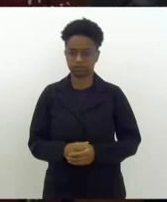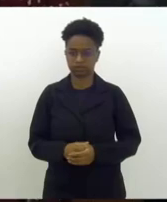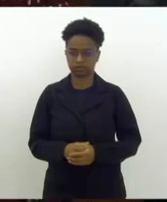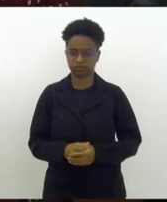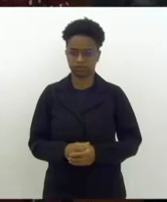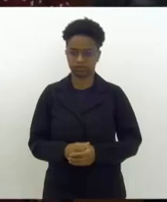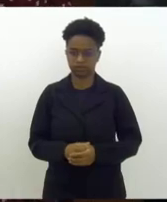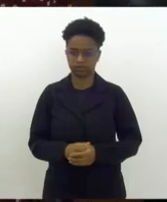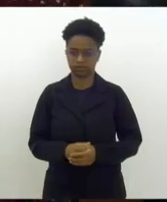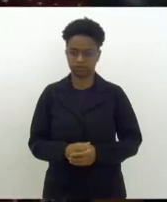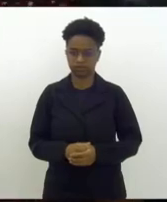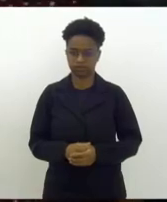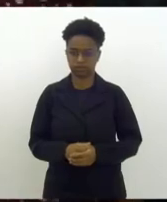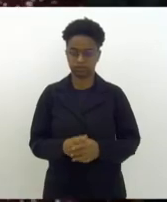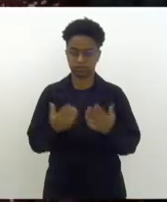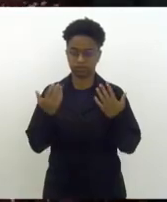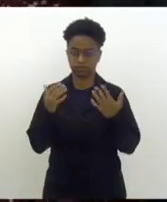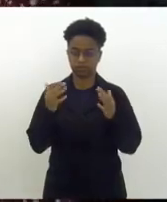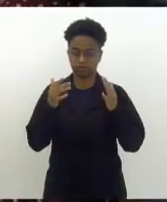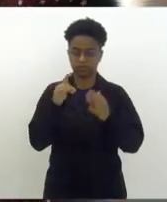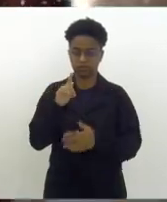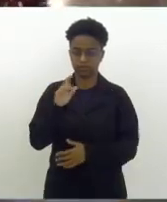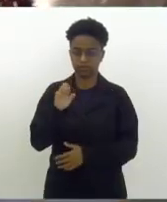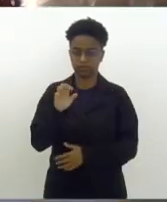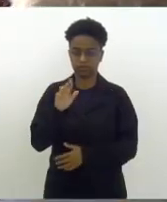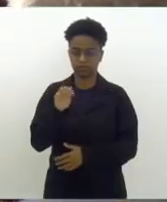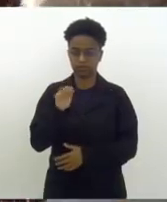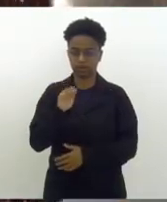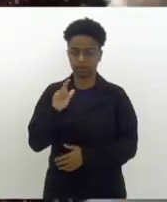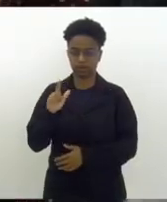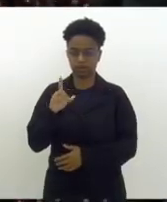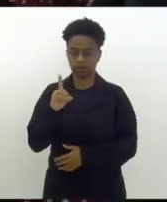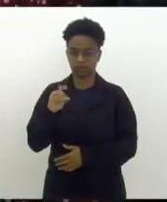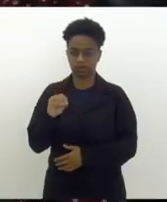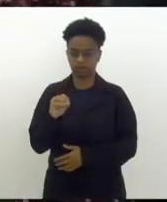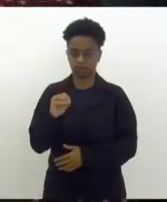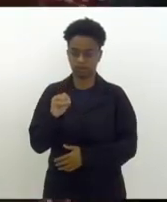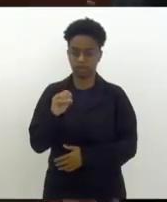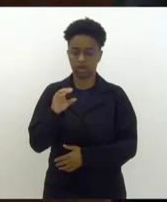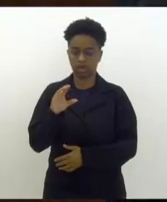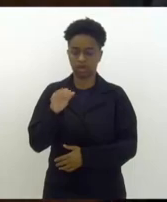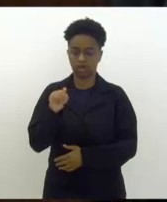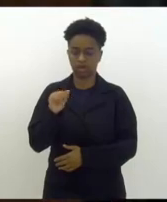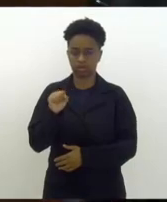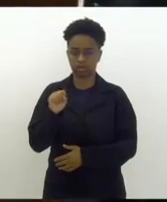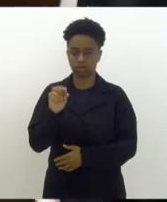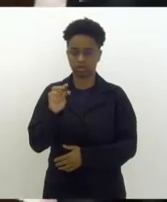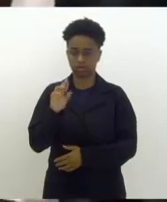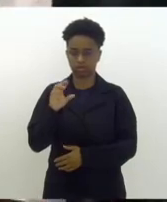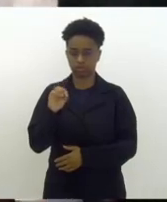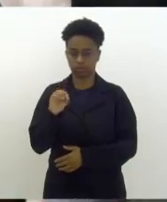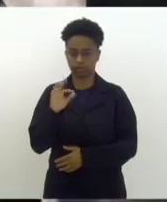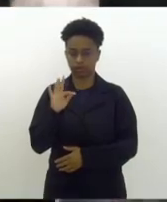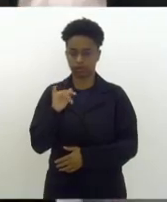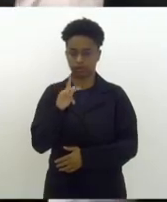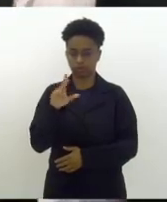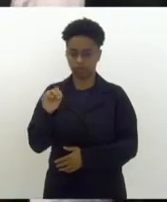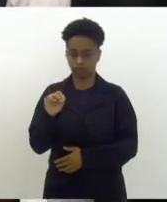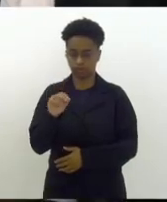é o Geraldo Freire de Castro Filho o castrinho